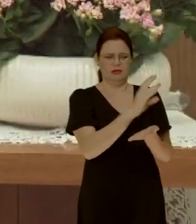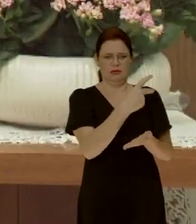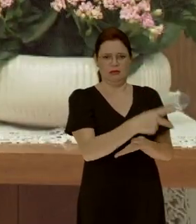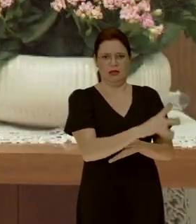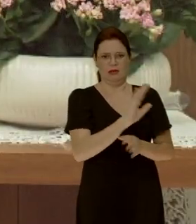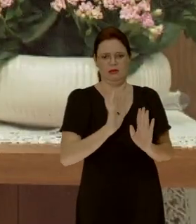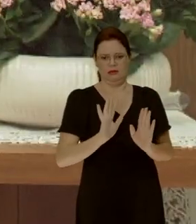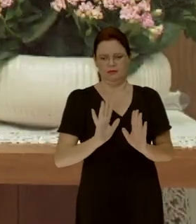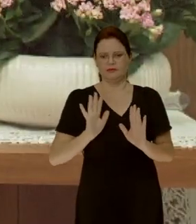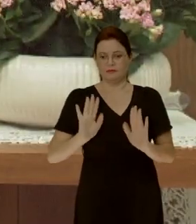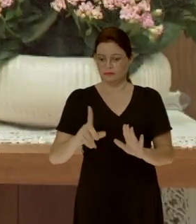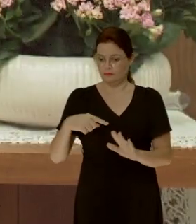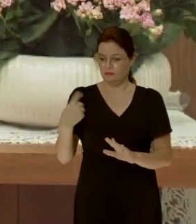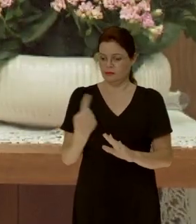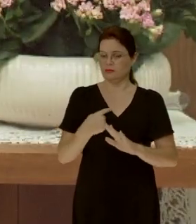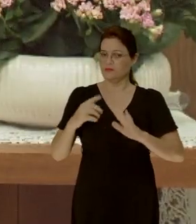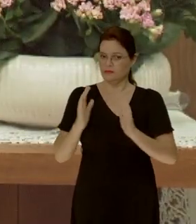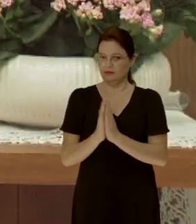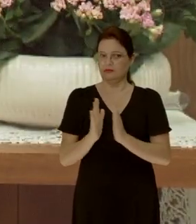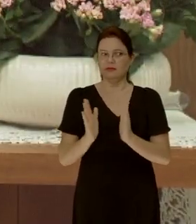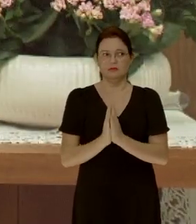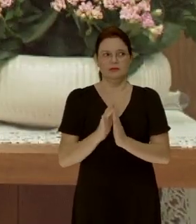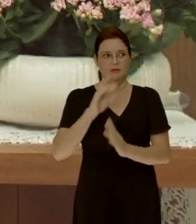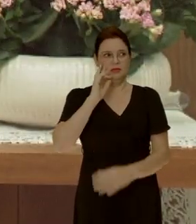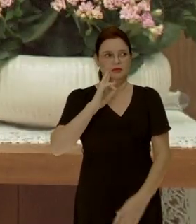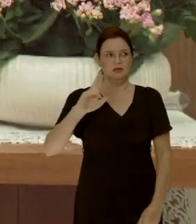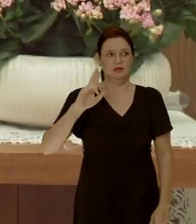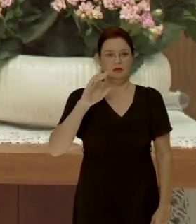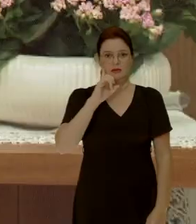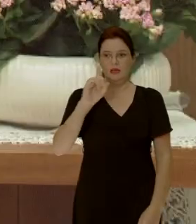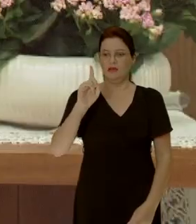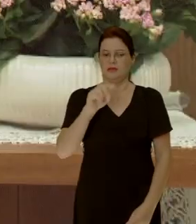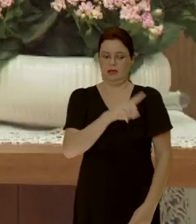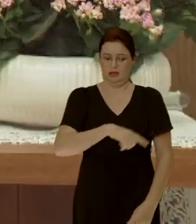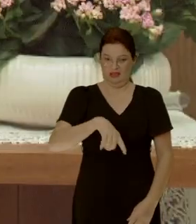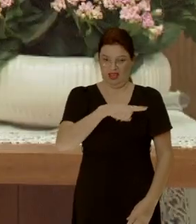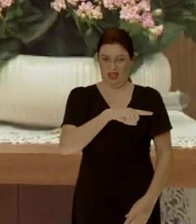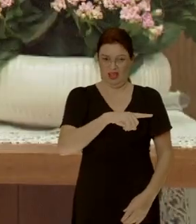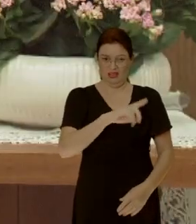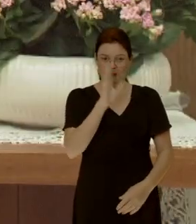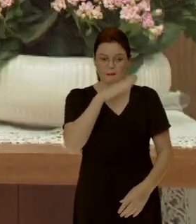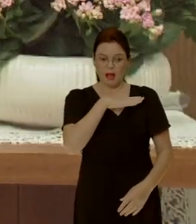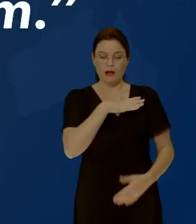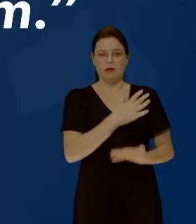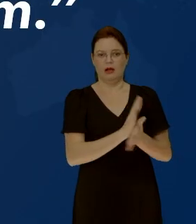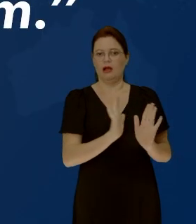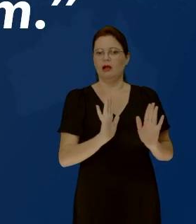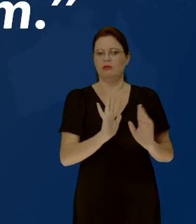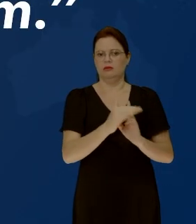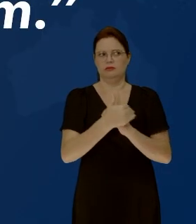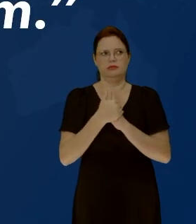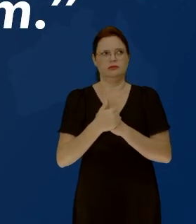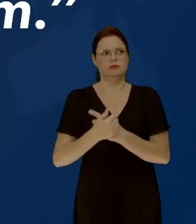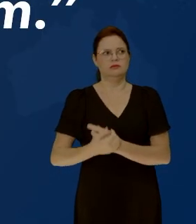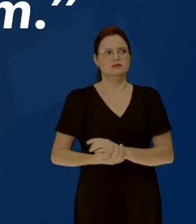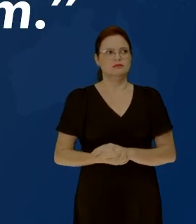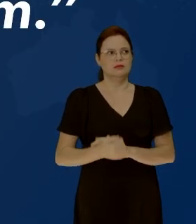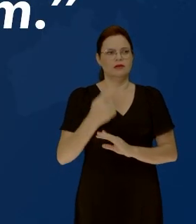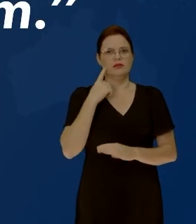Mas nós vamos orar. Senhor Deus, repreende os noias. Olha lá, tirou outra